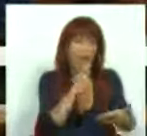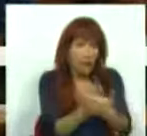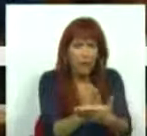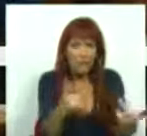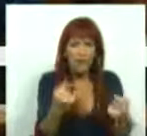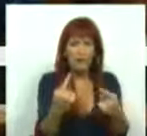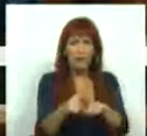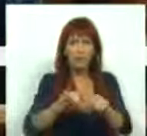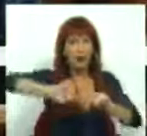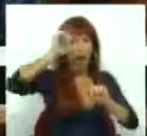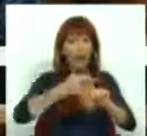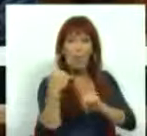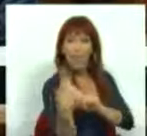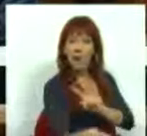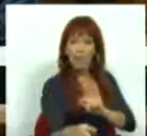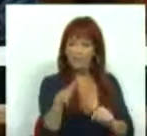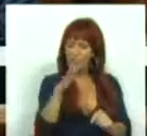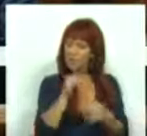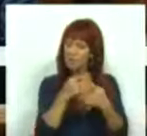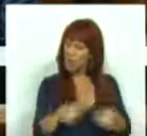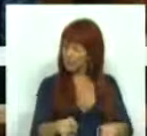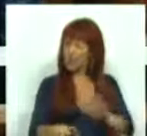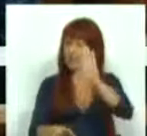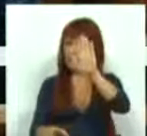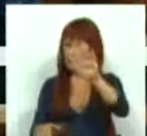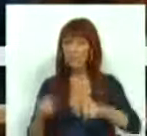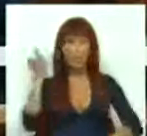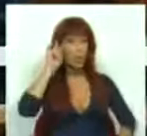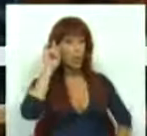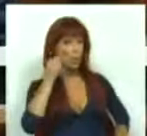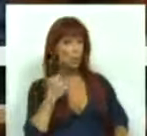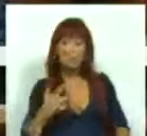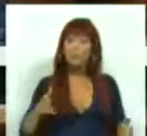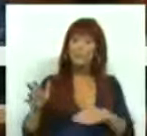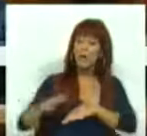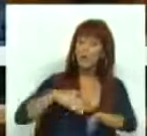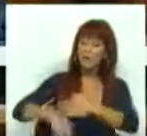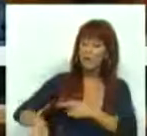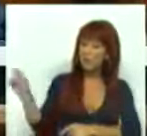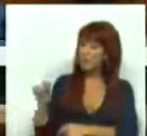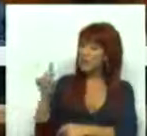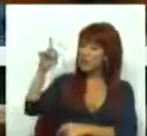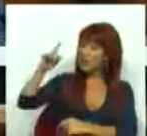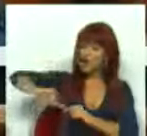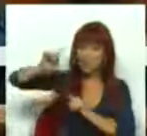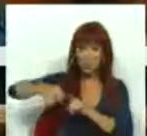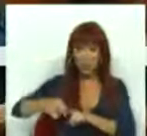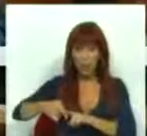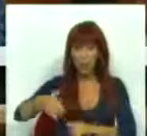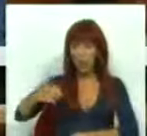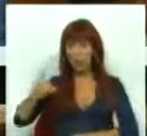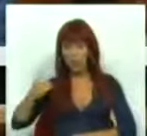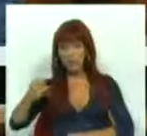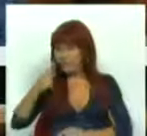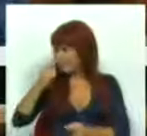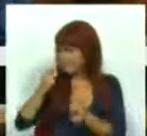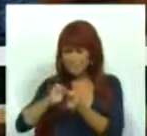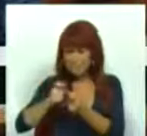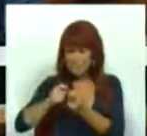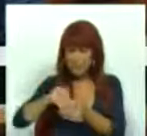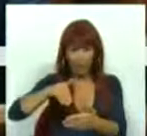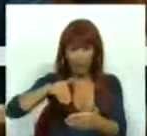limite anual. Dito de outra forma, o valor realizado no primeiro semestre de 2011 está